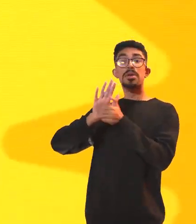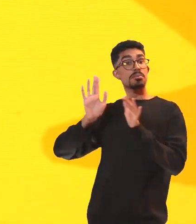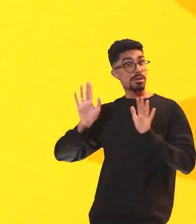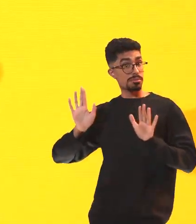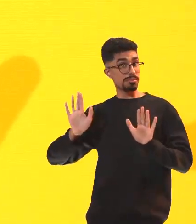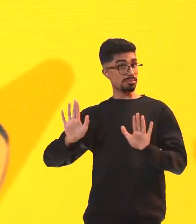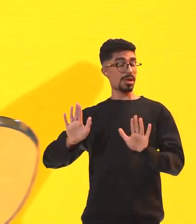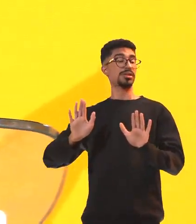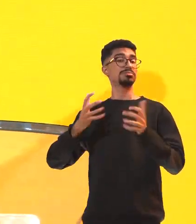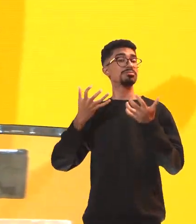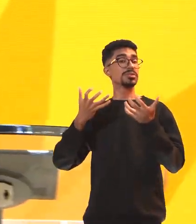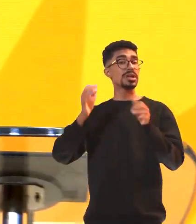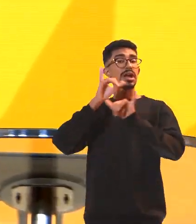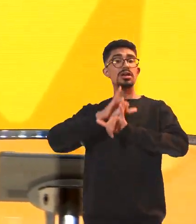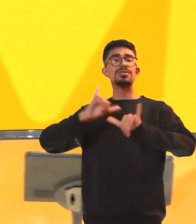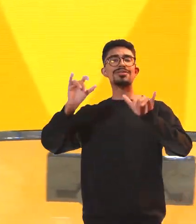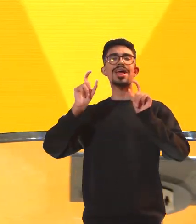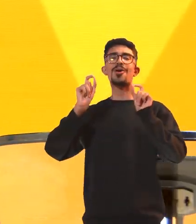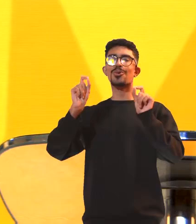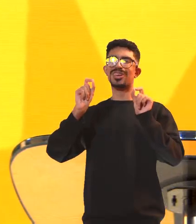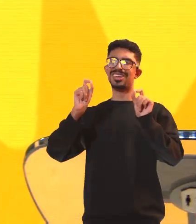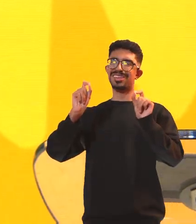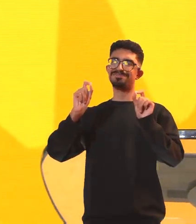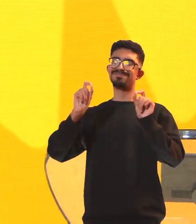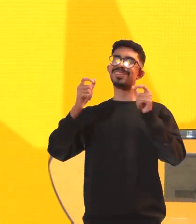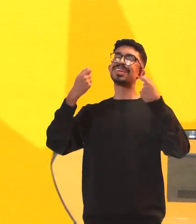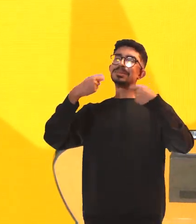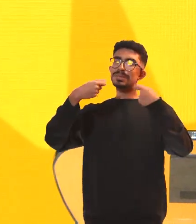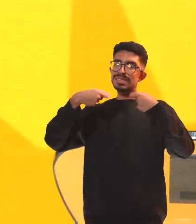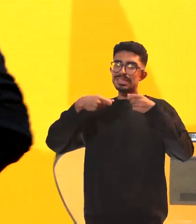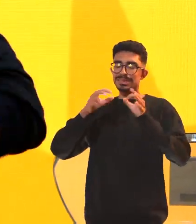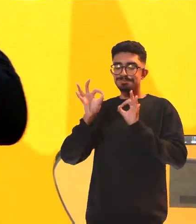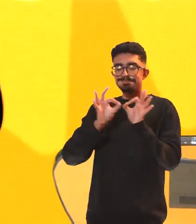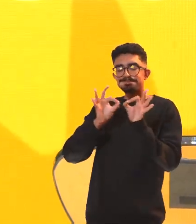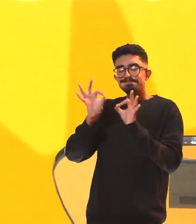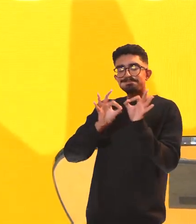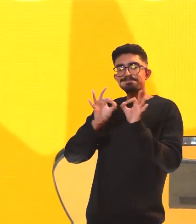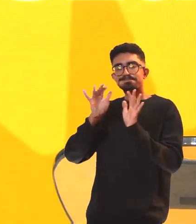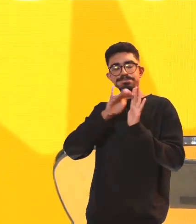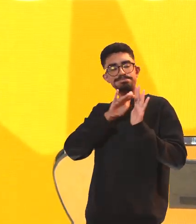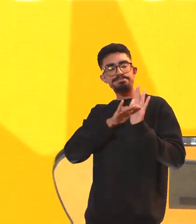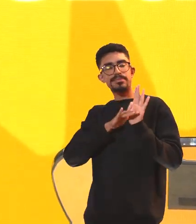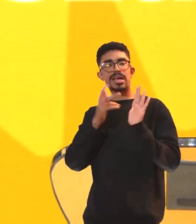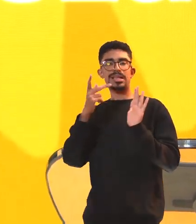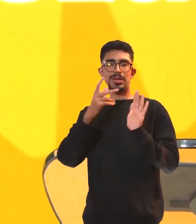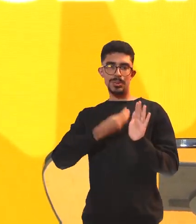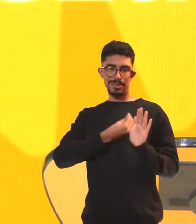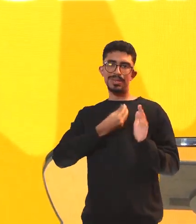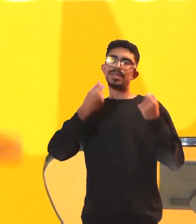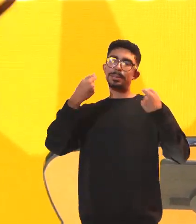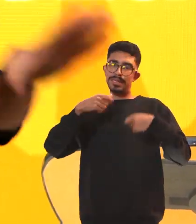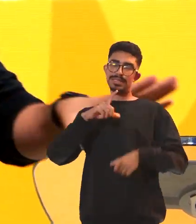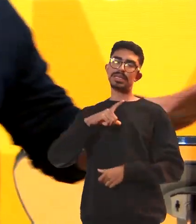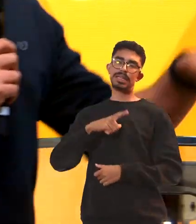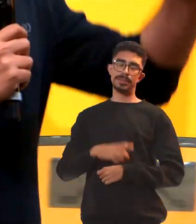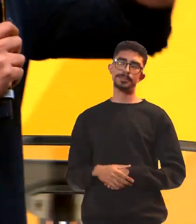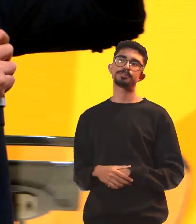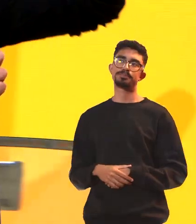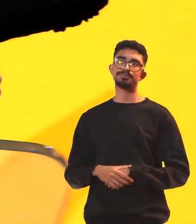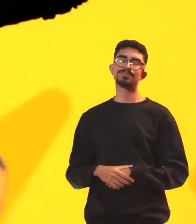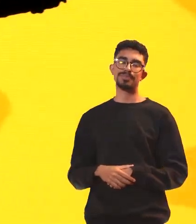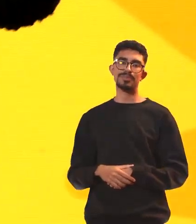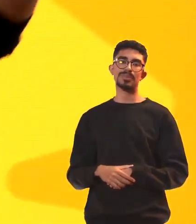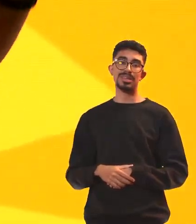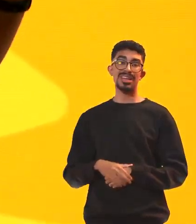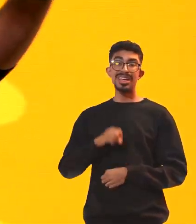dizer que existem alguns ajustes que você precisa fazer na tua vida para honrar o Senhor. Não tem como você